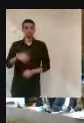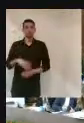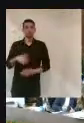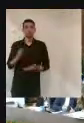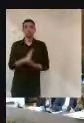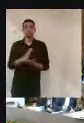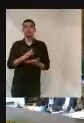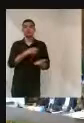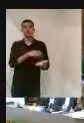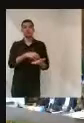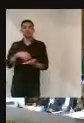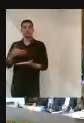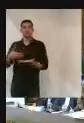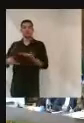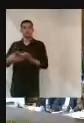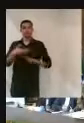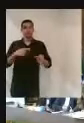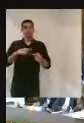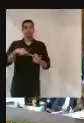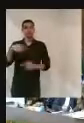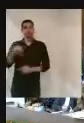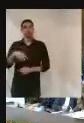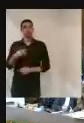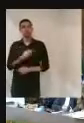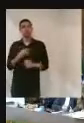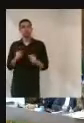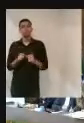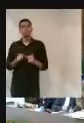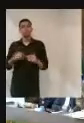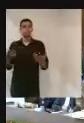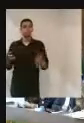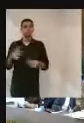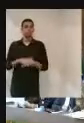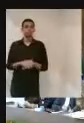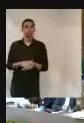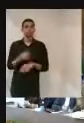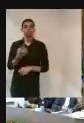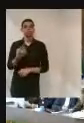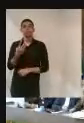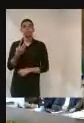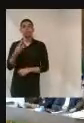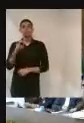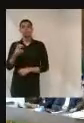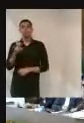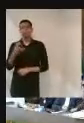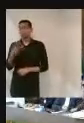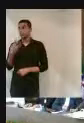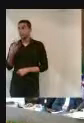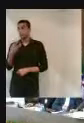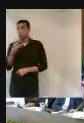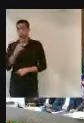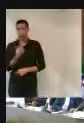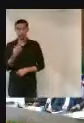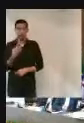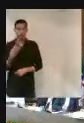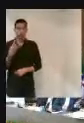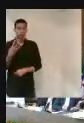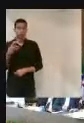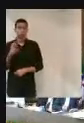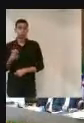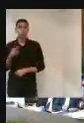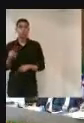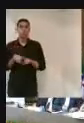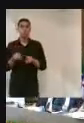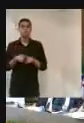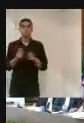cooperativas. Logo depois foi a nossa inclusão na 11.445, que reconheceu a nossa contratação e que nos trouxe também o